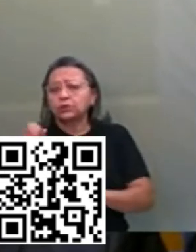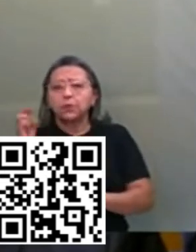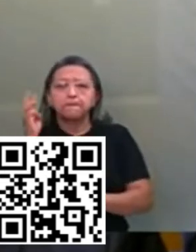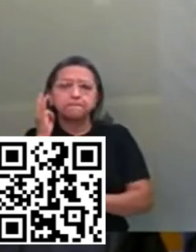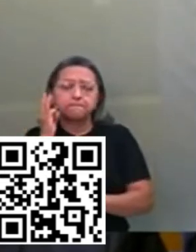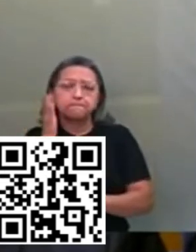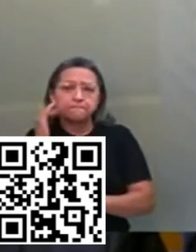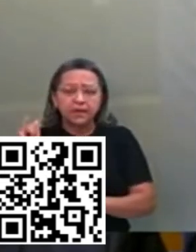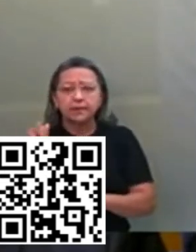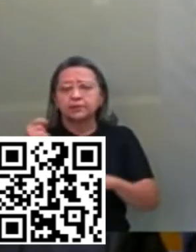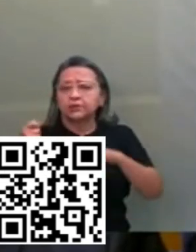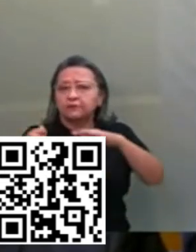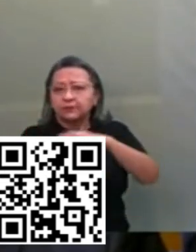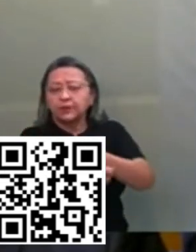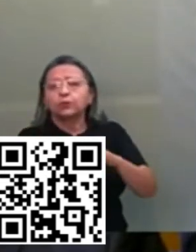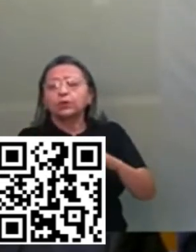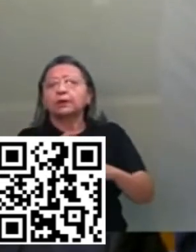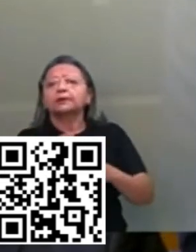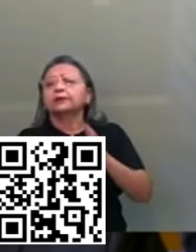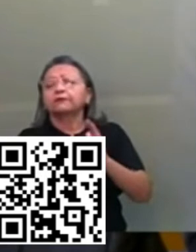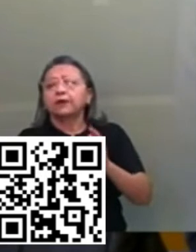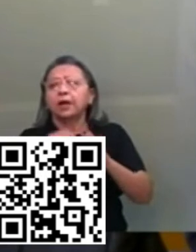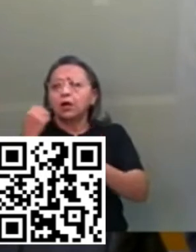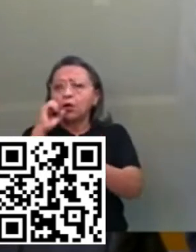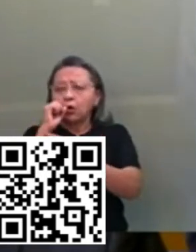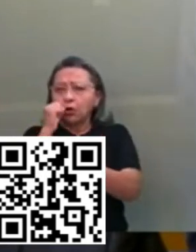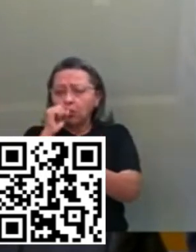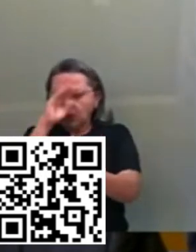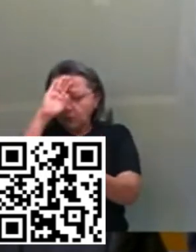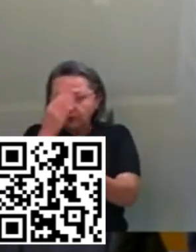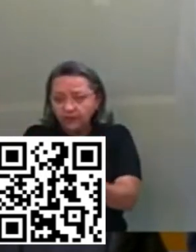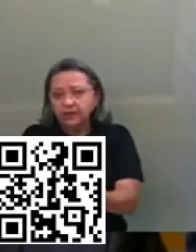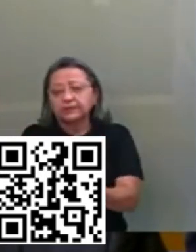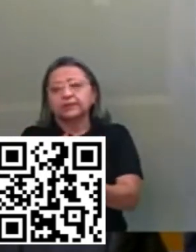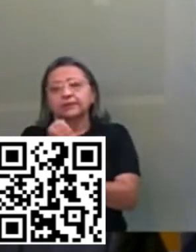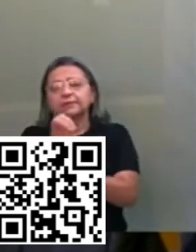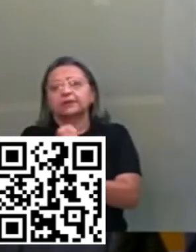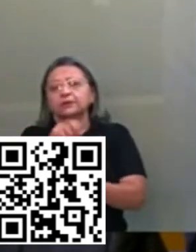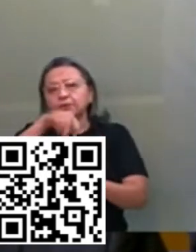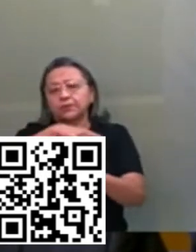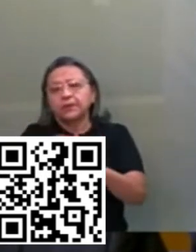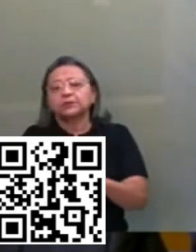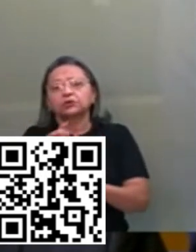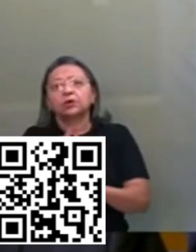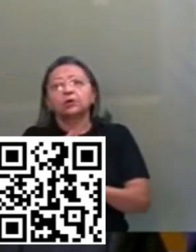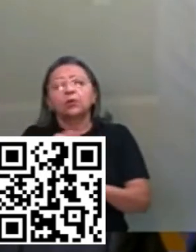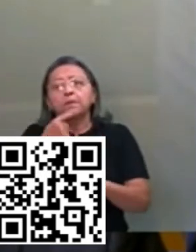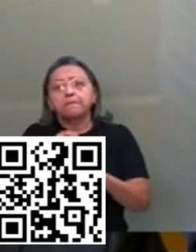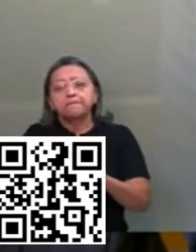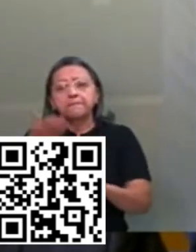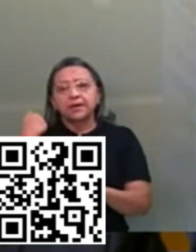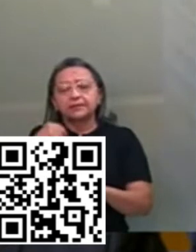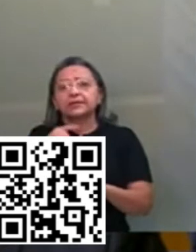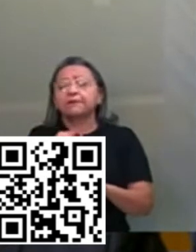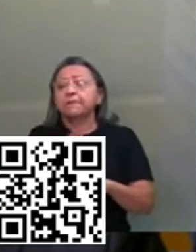bilhões de reais em investimentos, o que representa confiança e credibilidade no país. Somente no corrente mês entrou mais